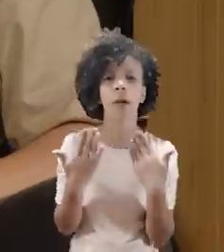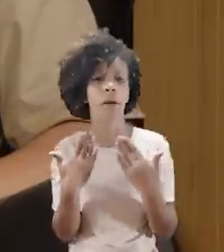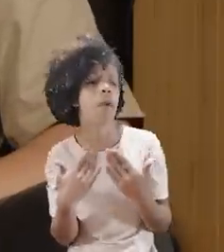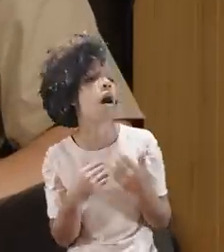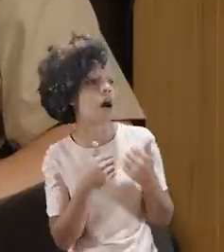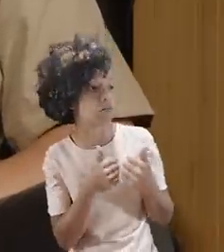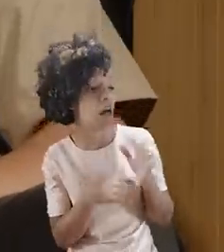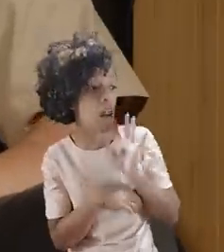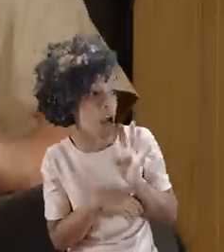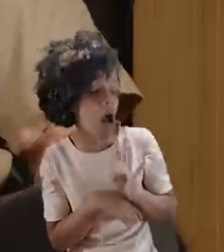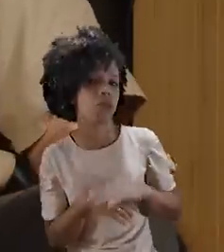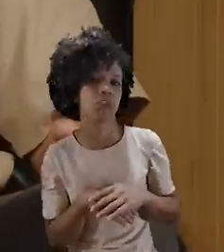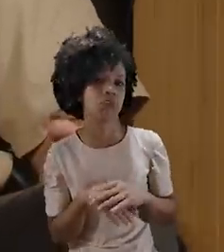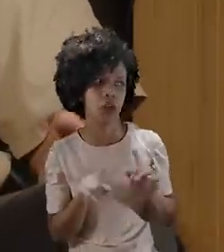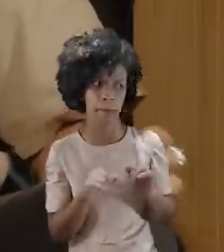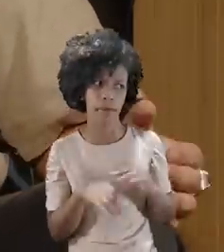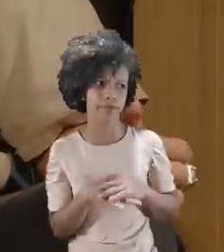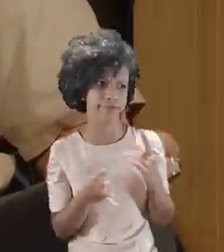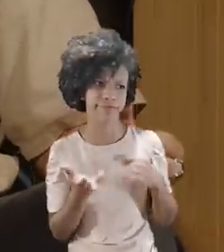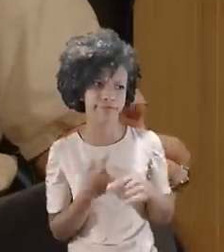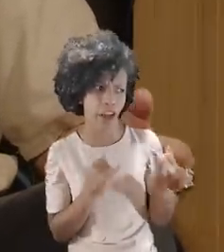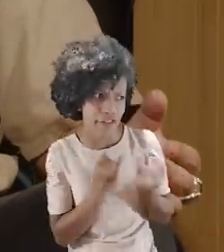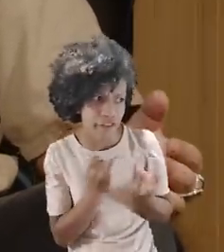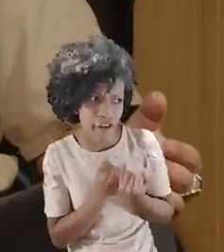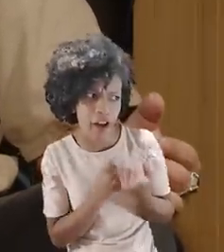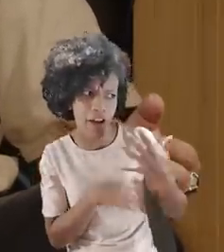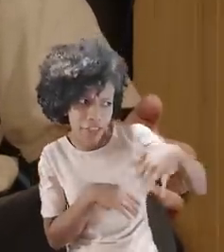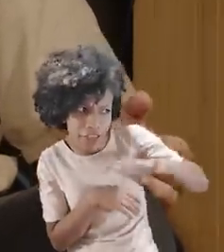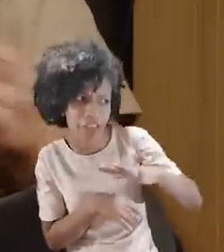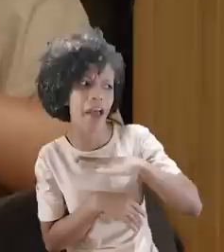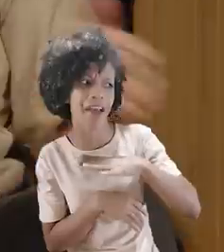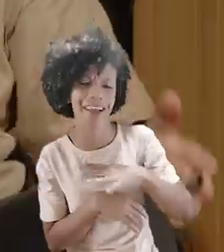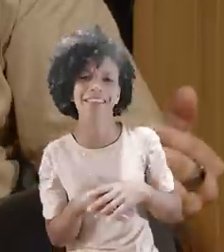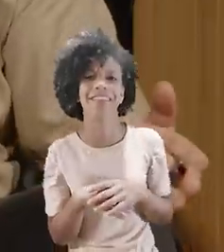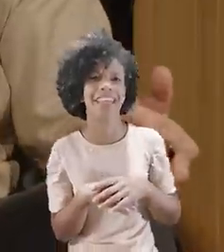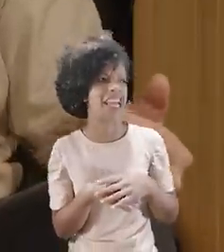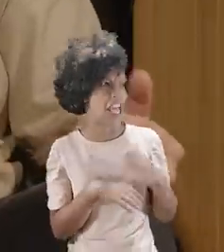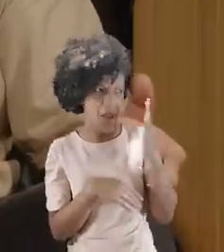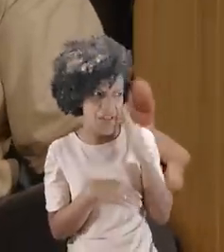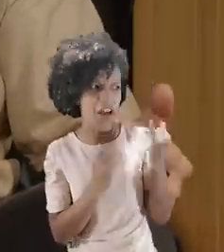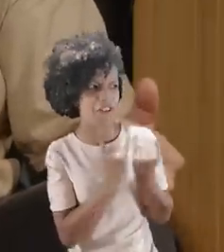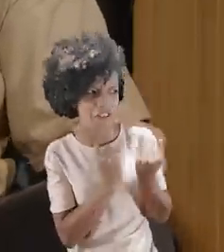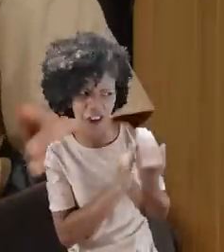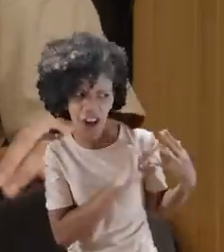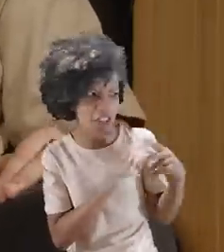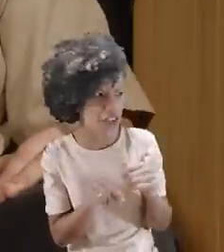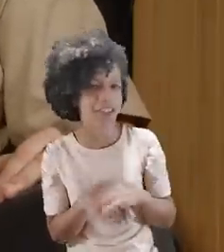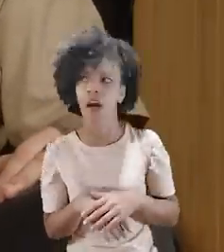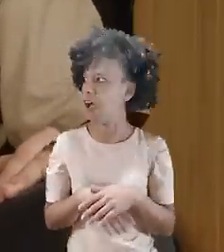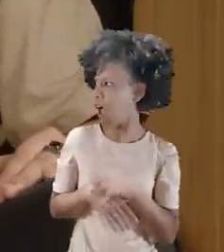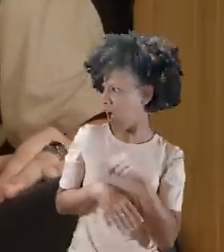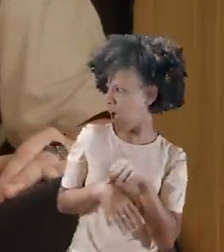papo tal troca uma ideia Nossa eu sei de cada fofoca do bairro mano eu sou o cara que tem essa forma no bairro velho é